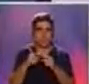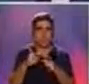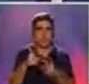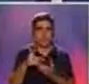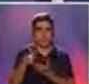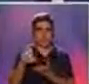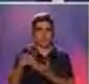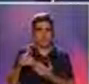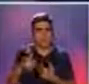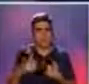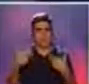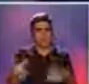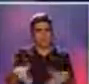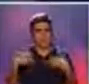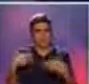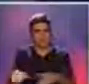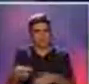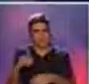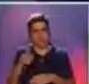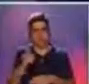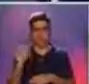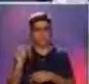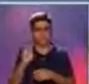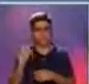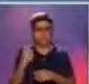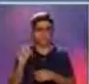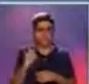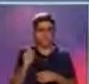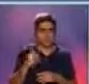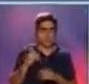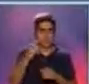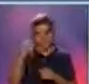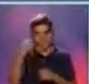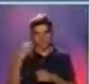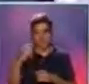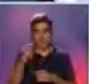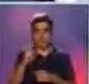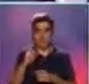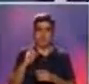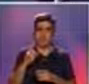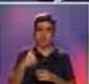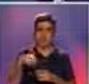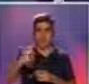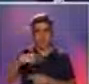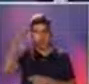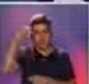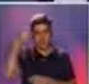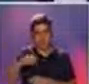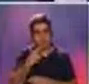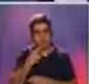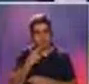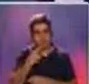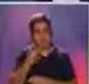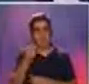é uma flexibilização do despedimento por qualquer motivo económico. E, portanto, como compreende, nós temos dificuldades em perceber porque